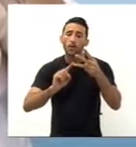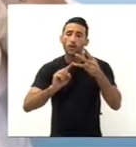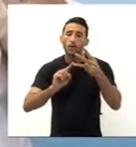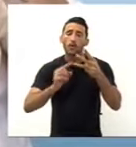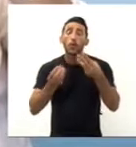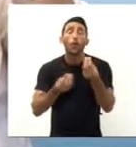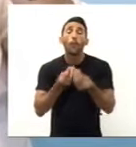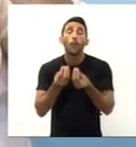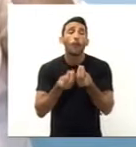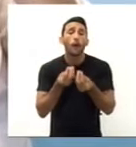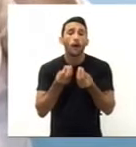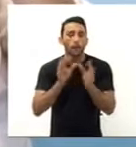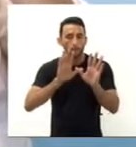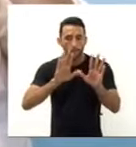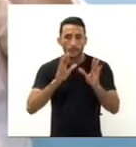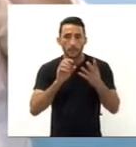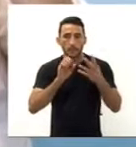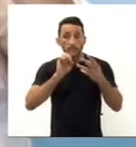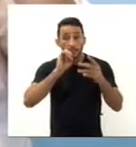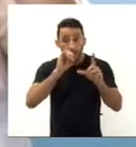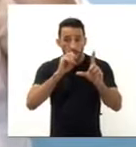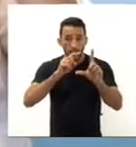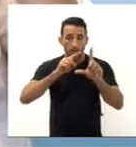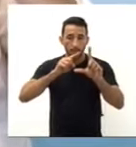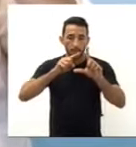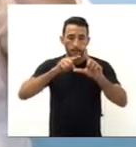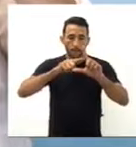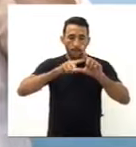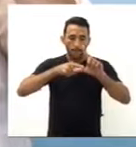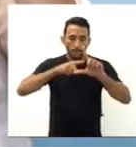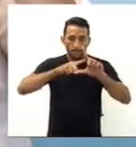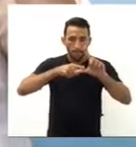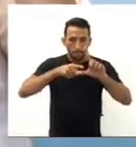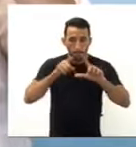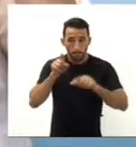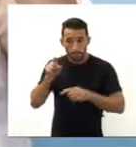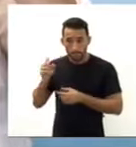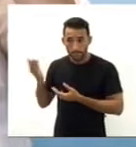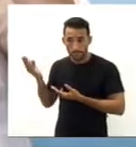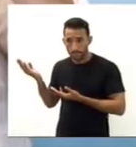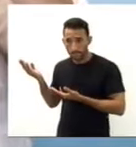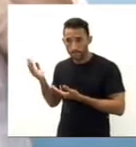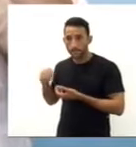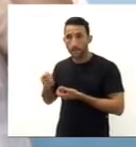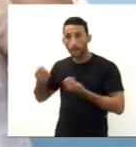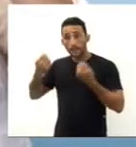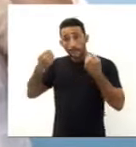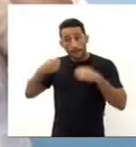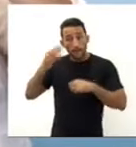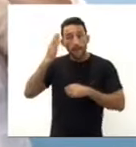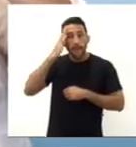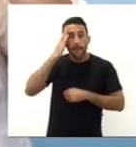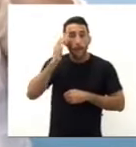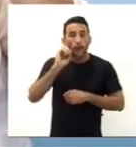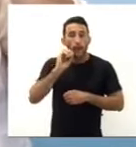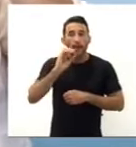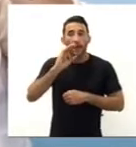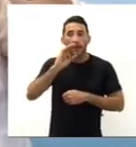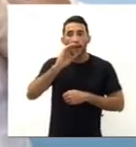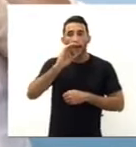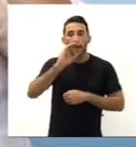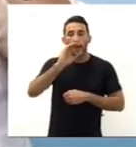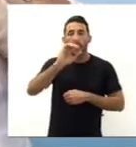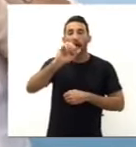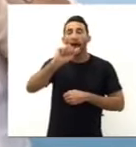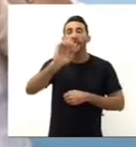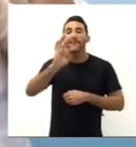Então, olha, se eu vou calcular desse ângulo, eu tenho que saber que cateto oposto a ele.